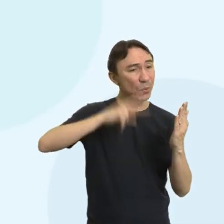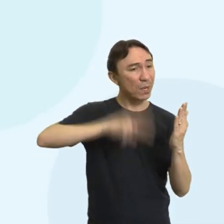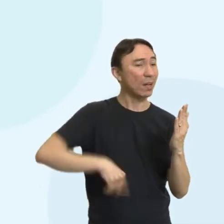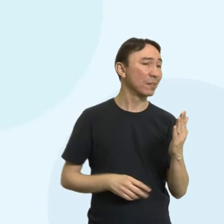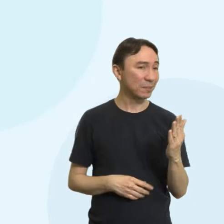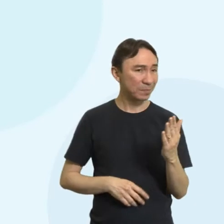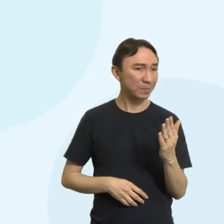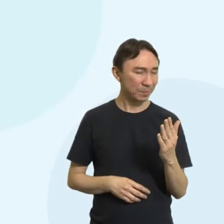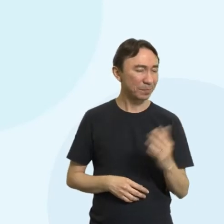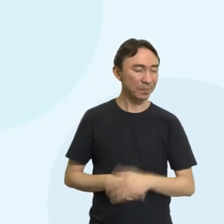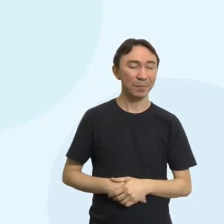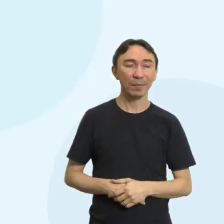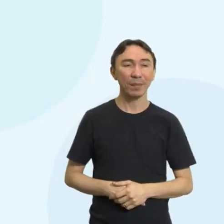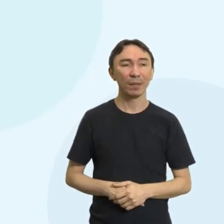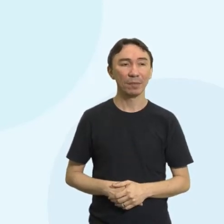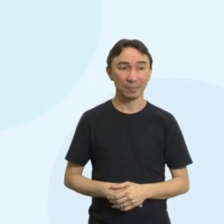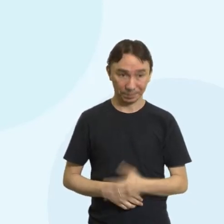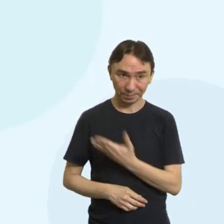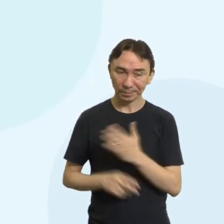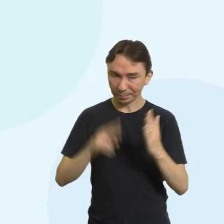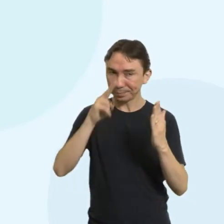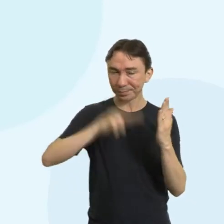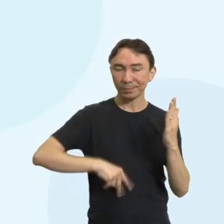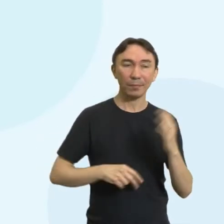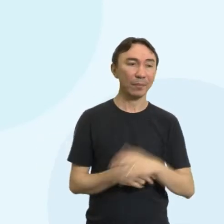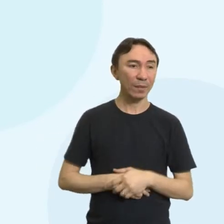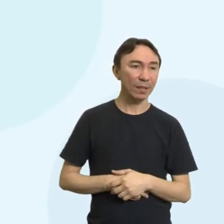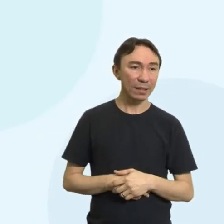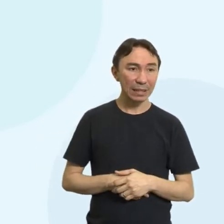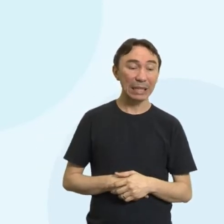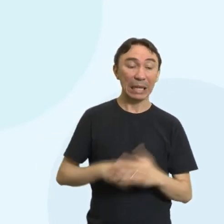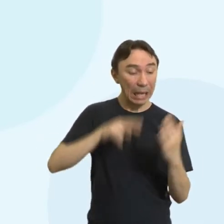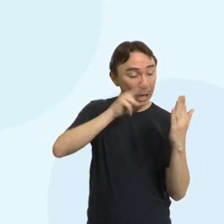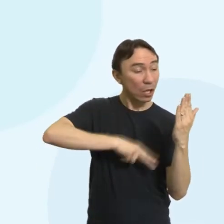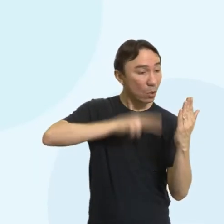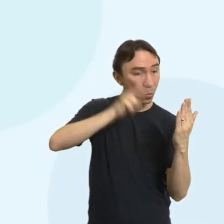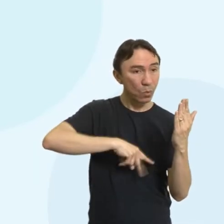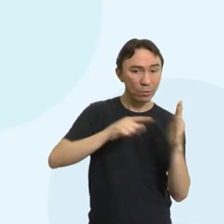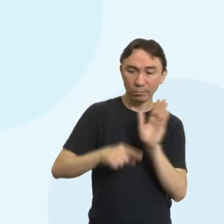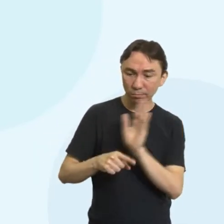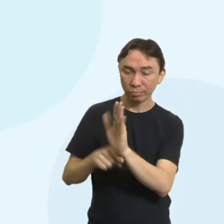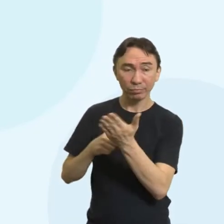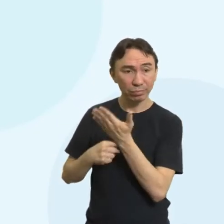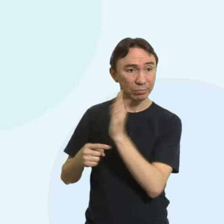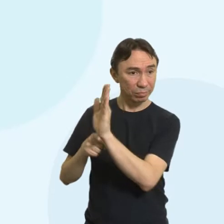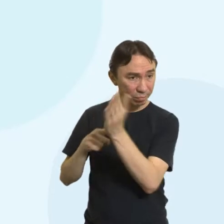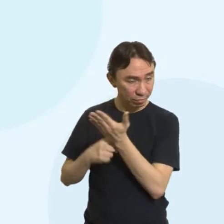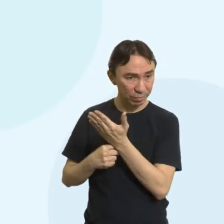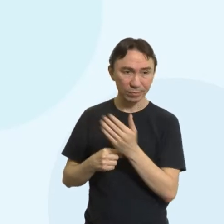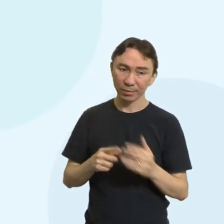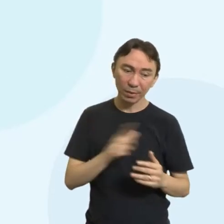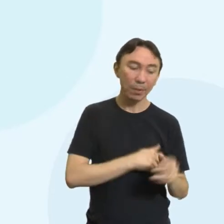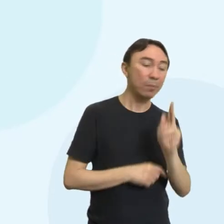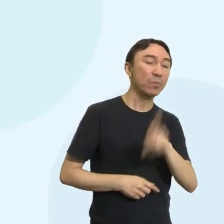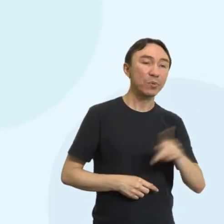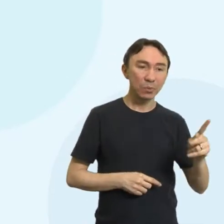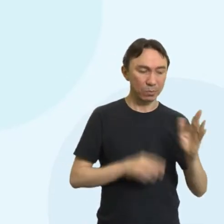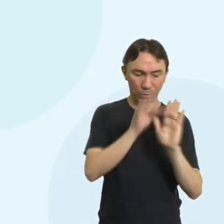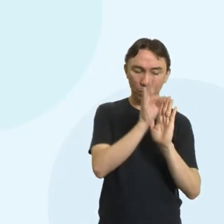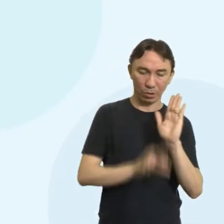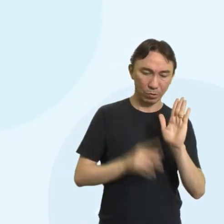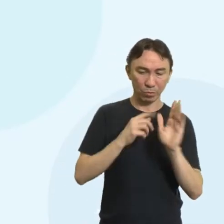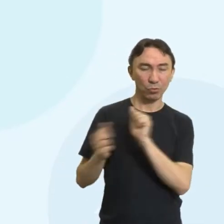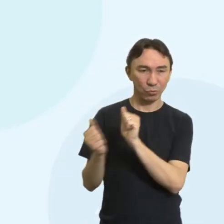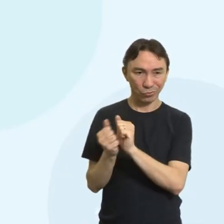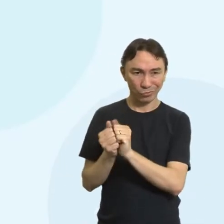nós trazemos aqui: a leitura colaborativa é uma atividade em que o professor lê um texto com a classe e, durante